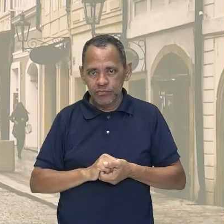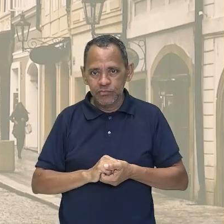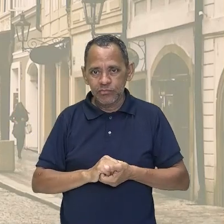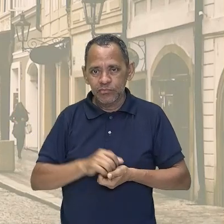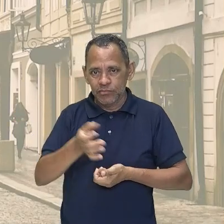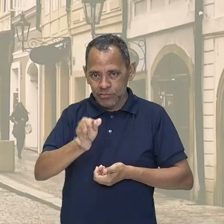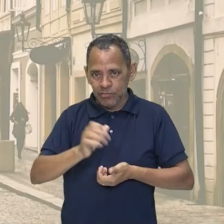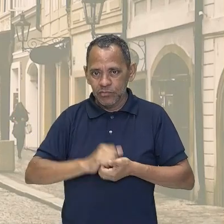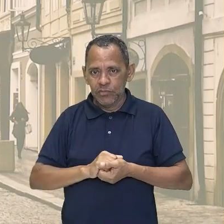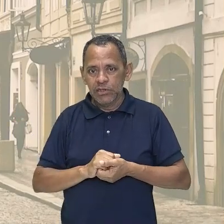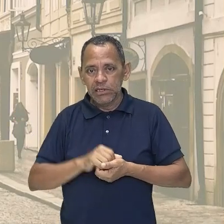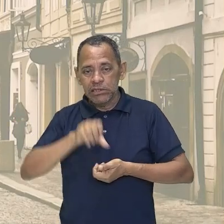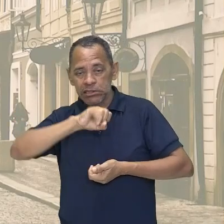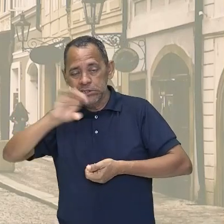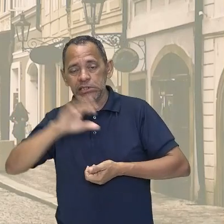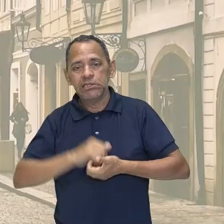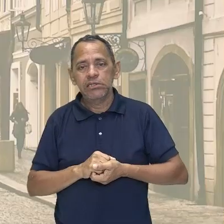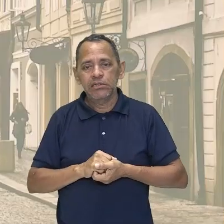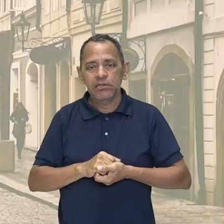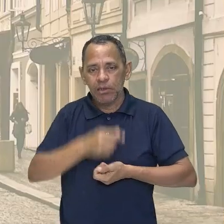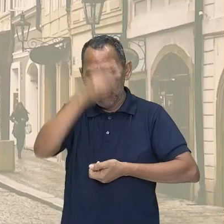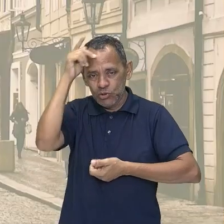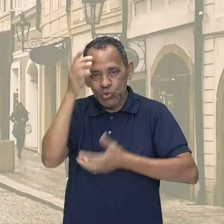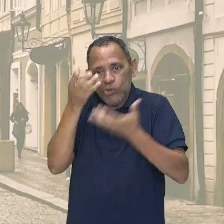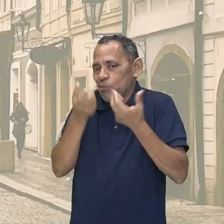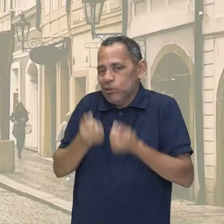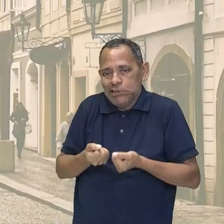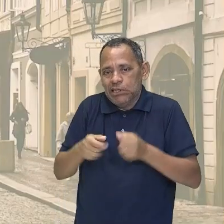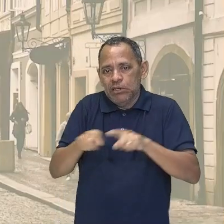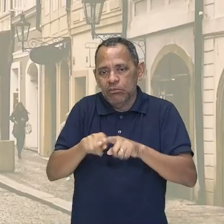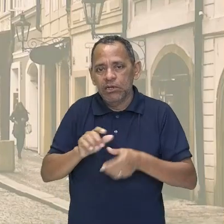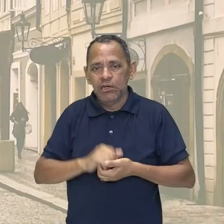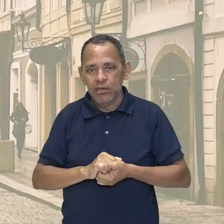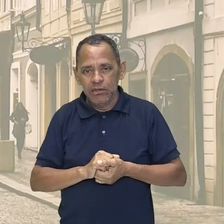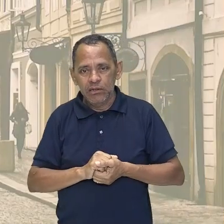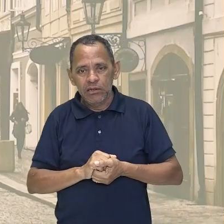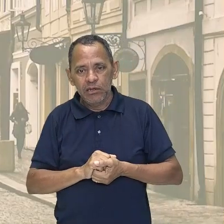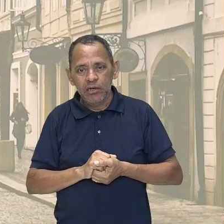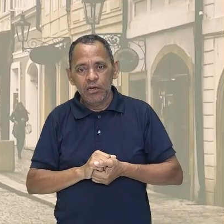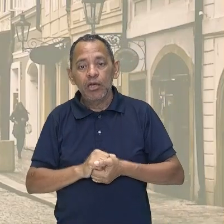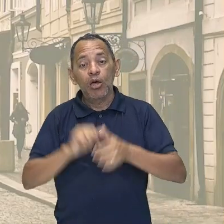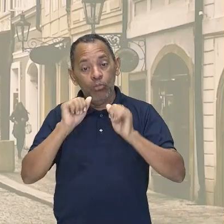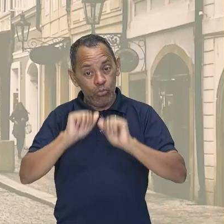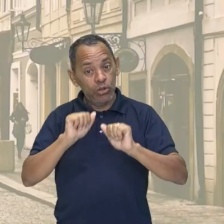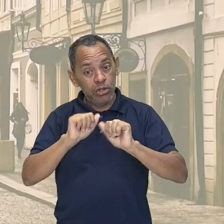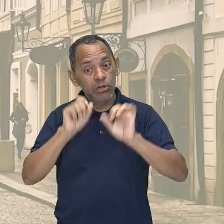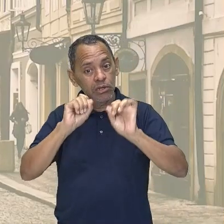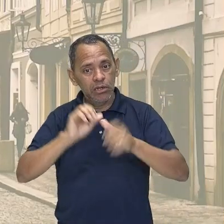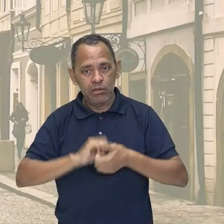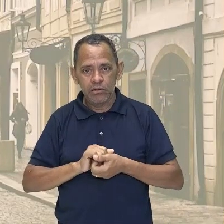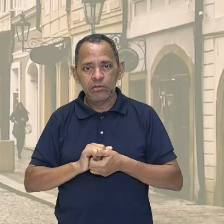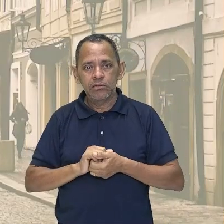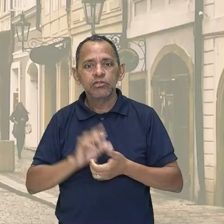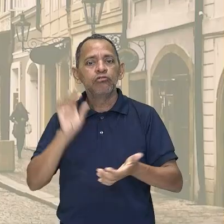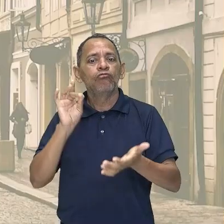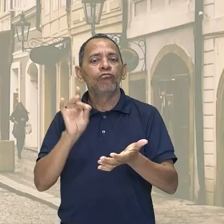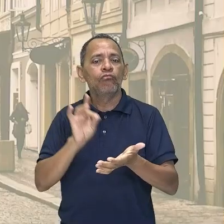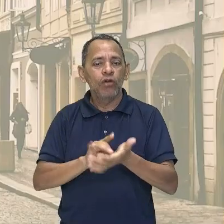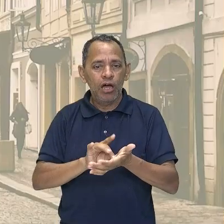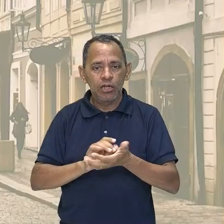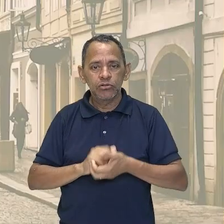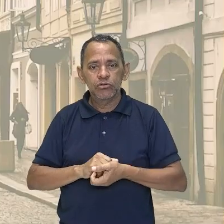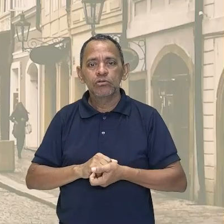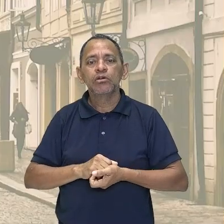caso a pessoa se recusasse a aceitar a vacinação, elas poderiam, de fato, pagar